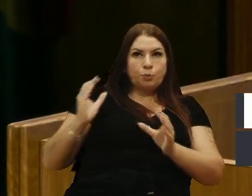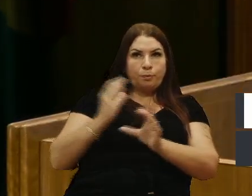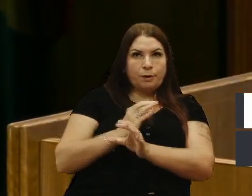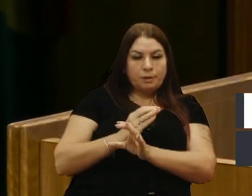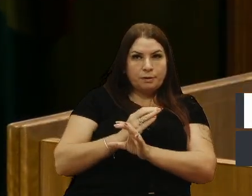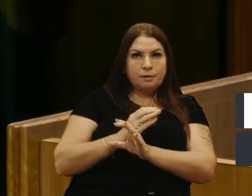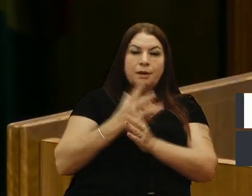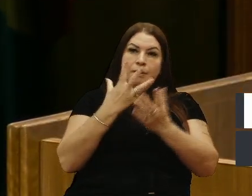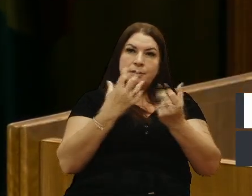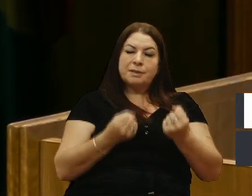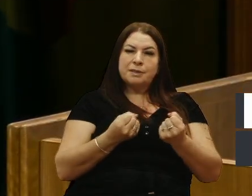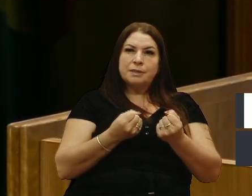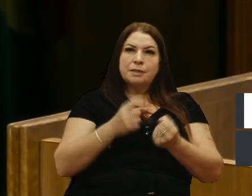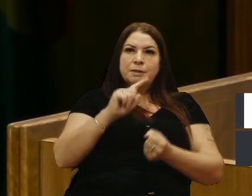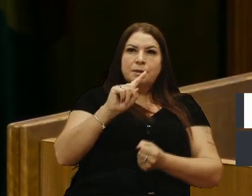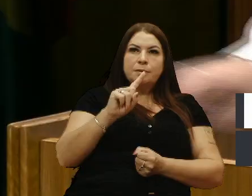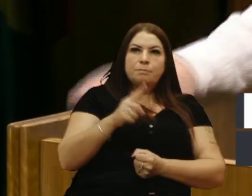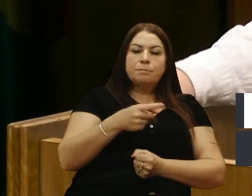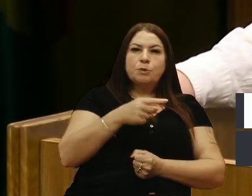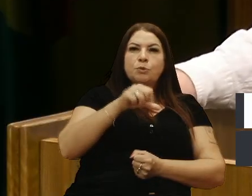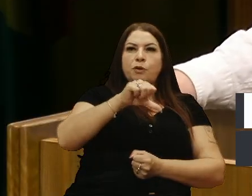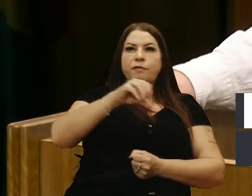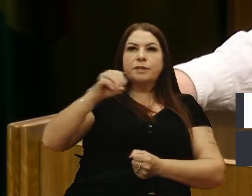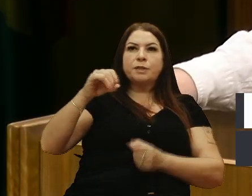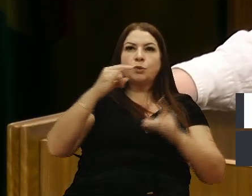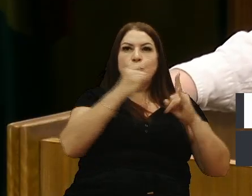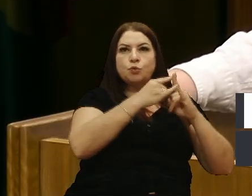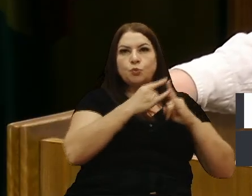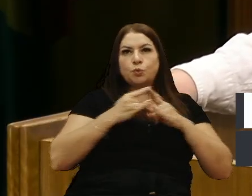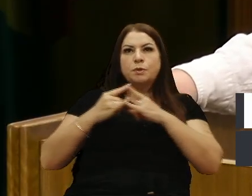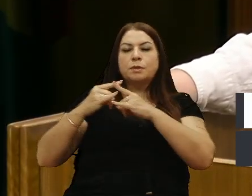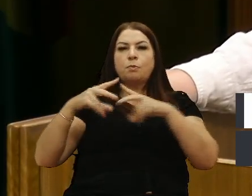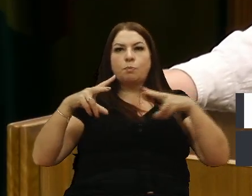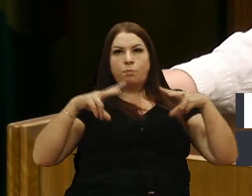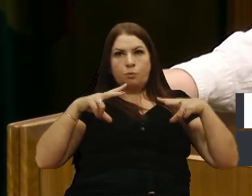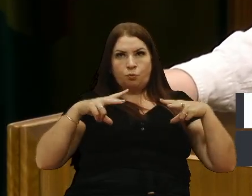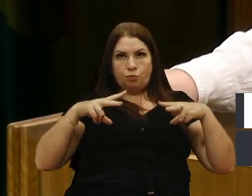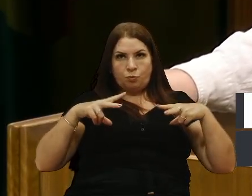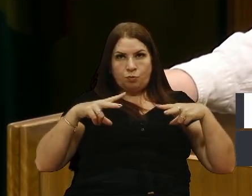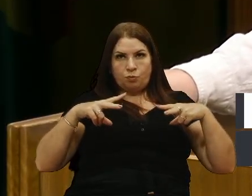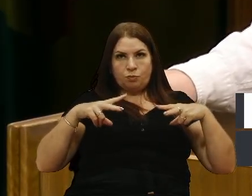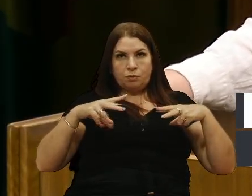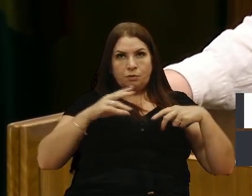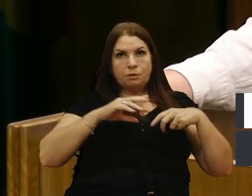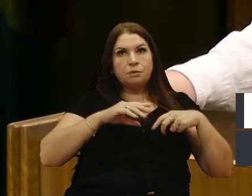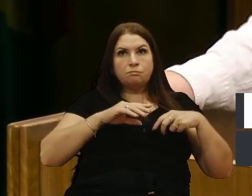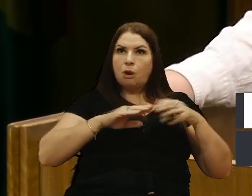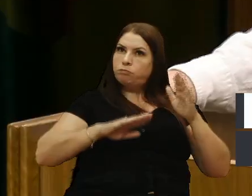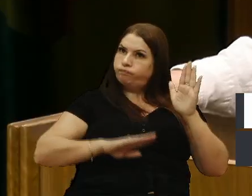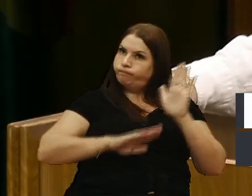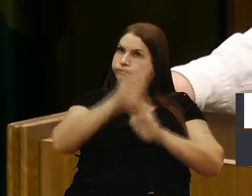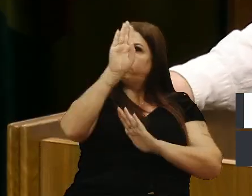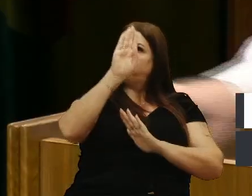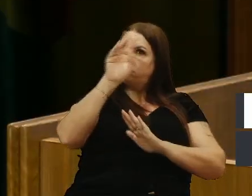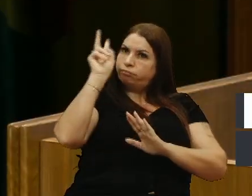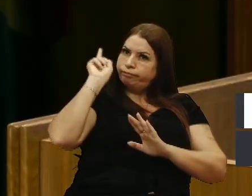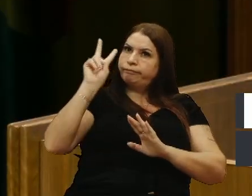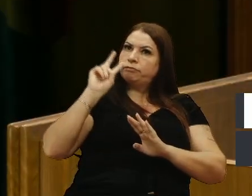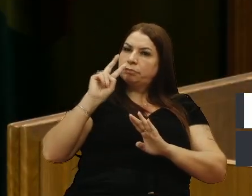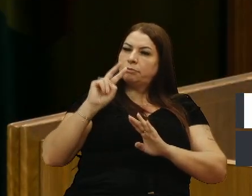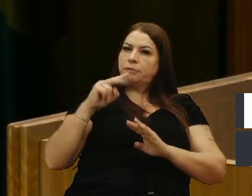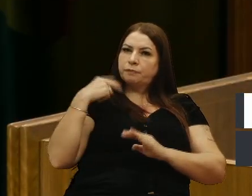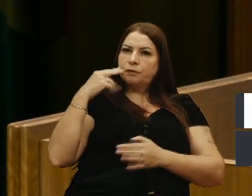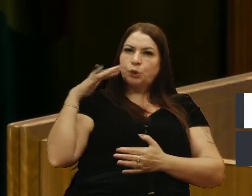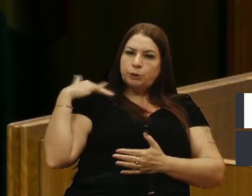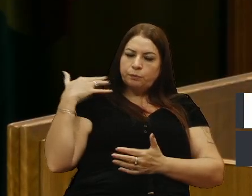a adesão por 1.900 instituições privadas. Um recorde histórico, vereadora Andressa